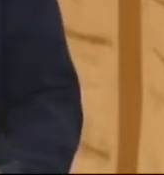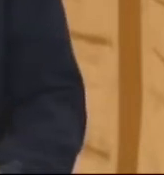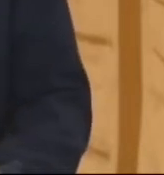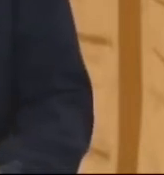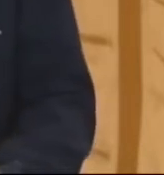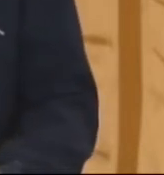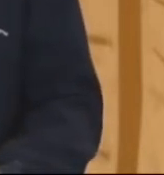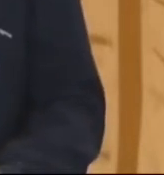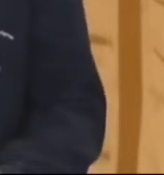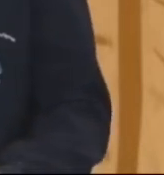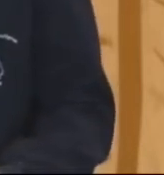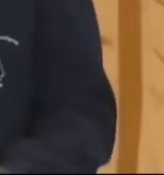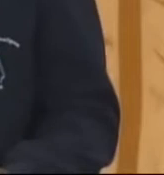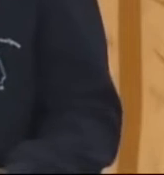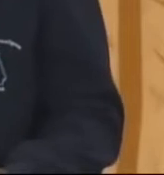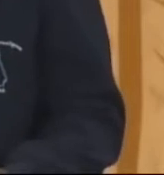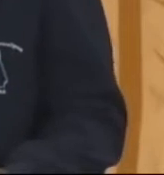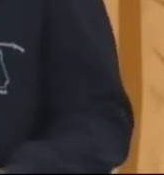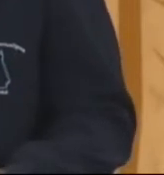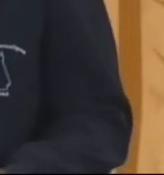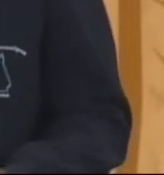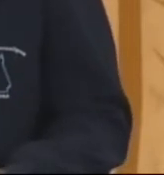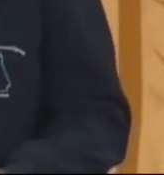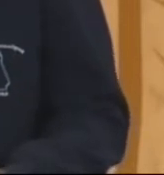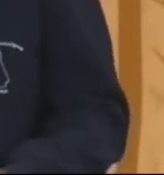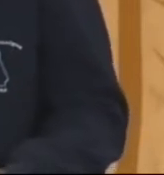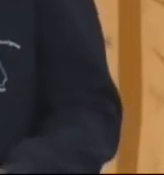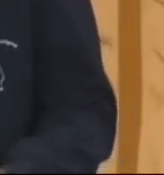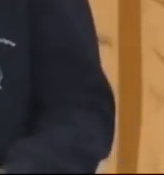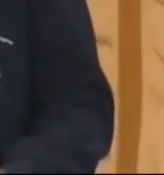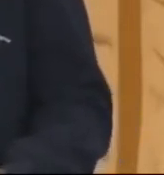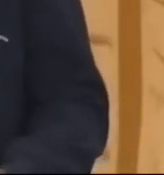Que ouçam os humildes e se